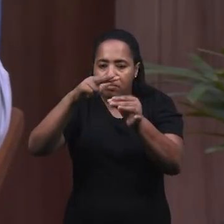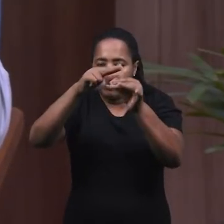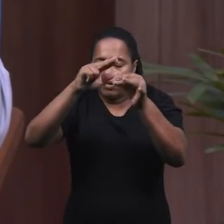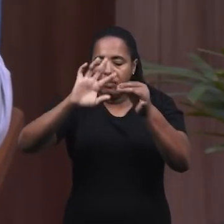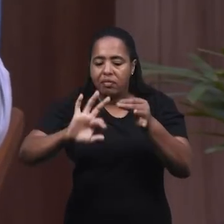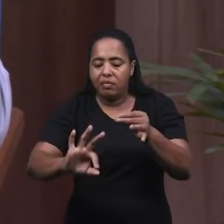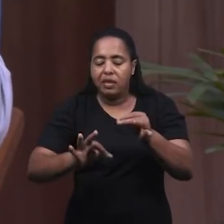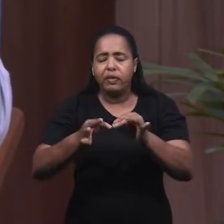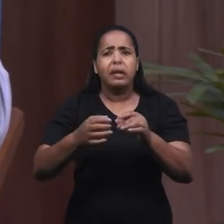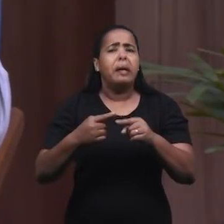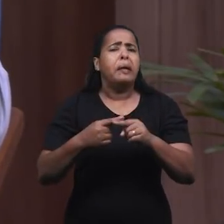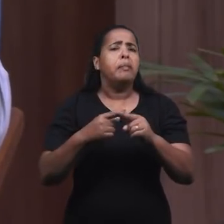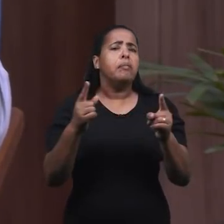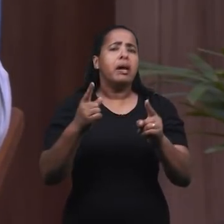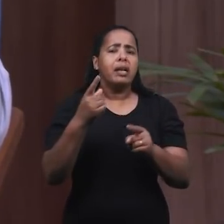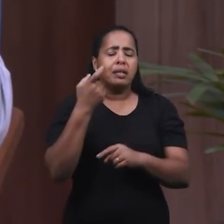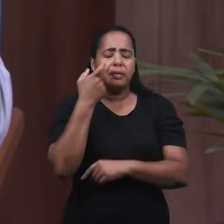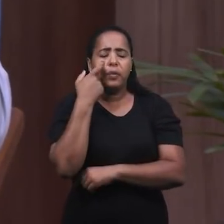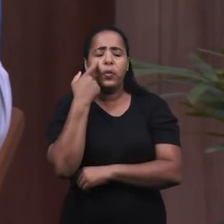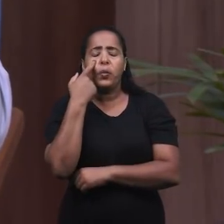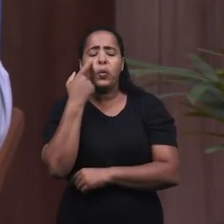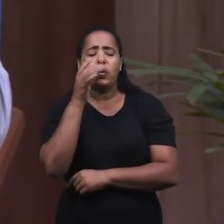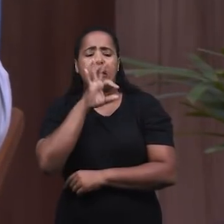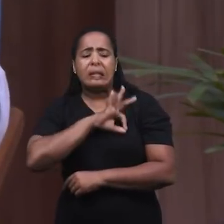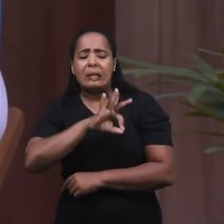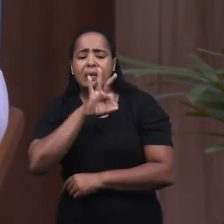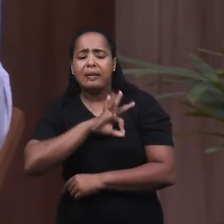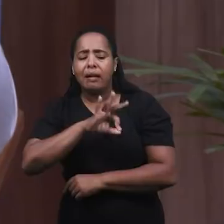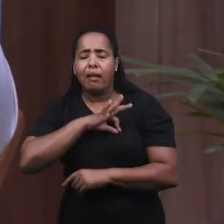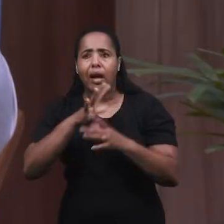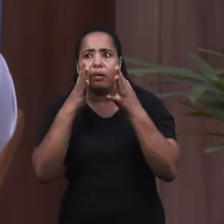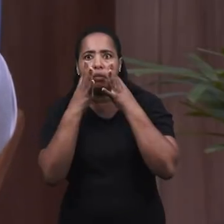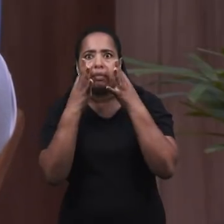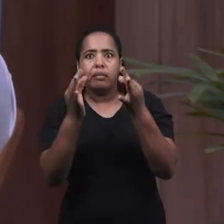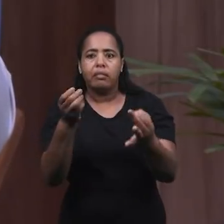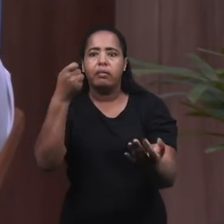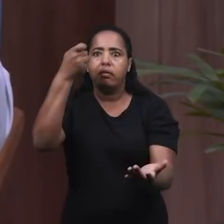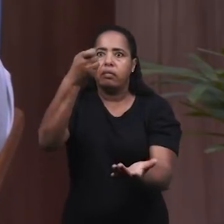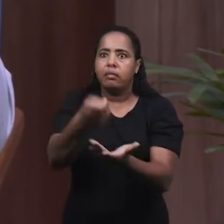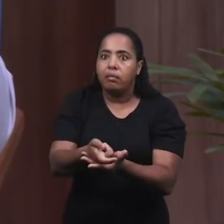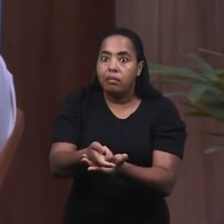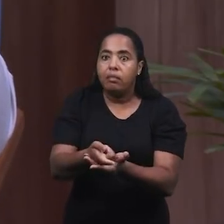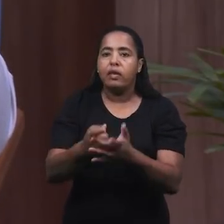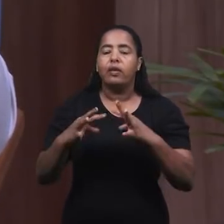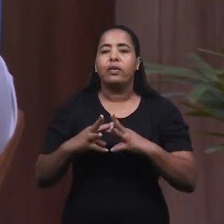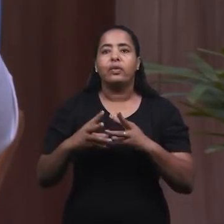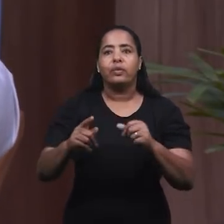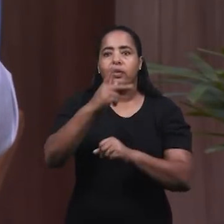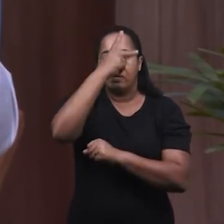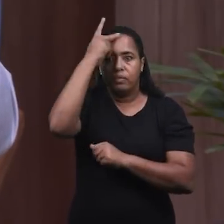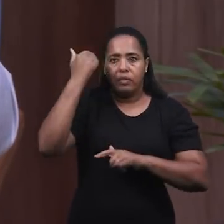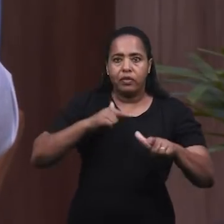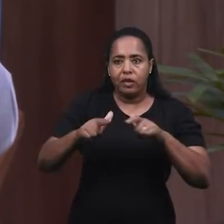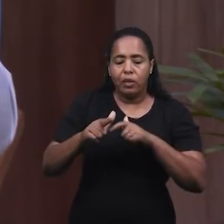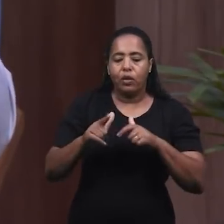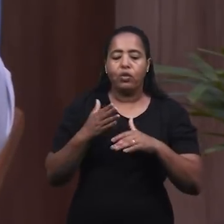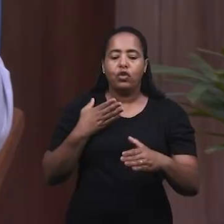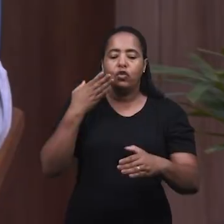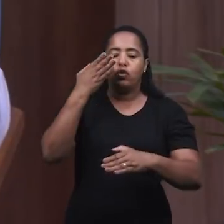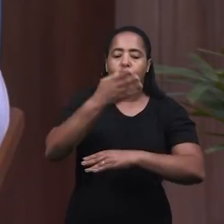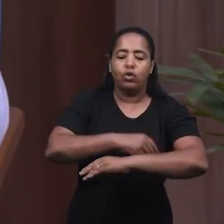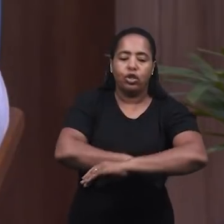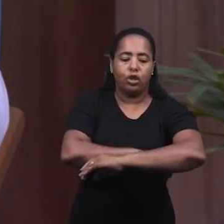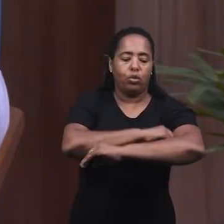atenção, que é o salário que foi pago para todos os trabalhadores, sejam os que chegaram primeiro ou